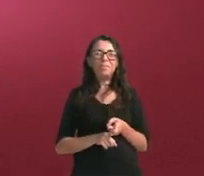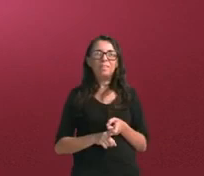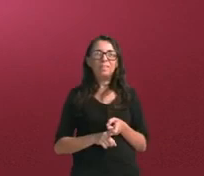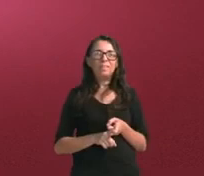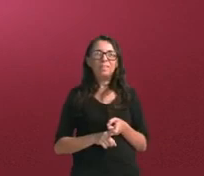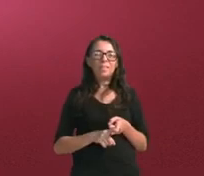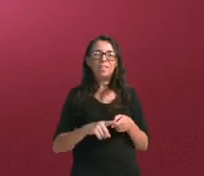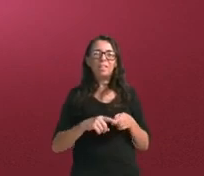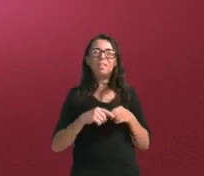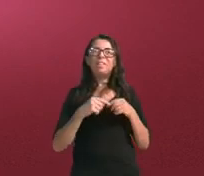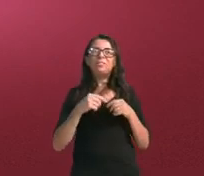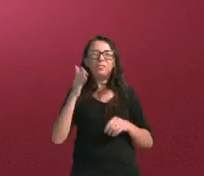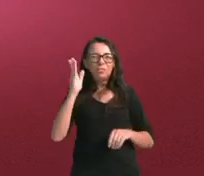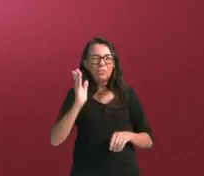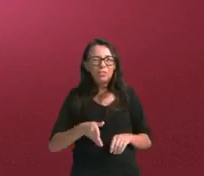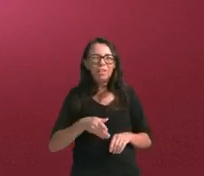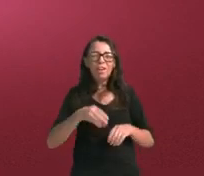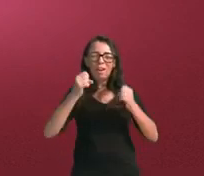importante.